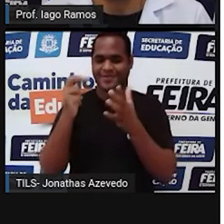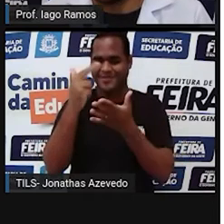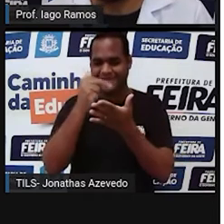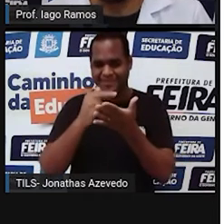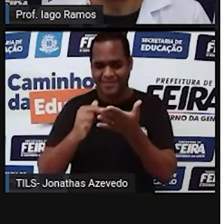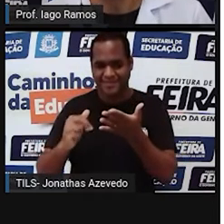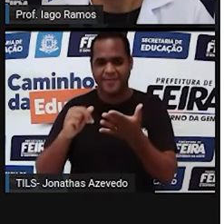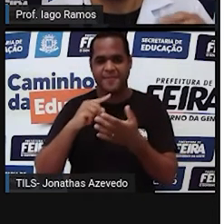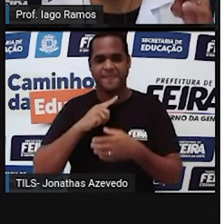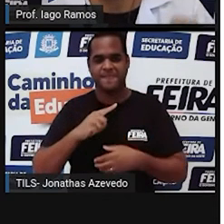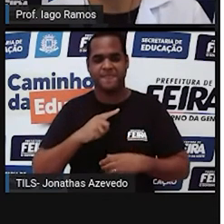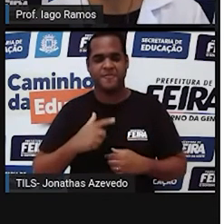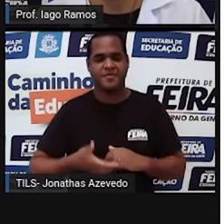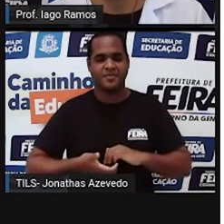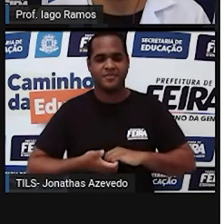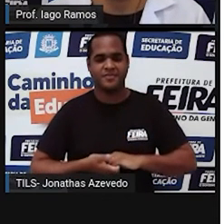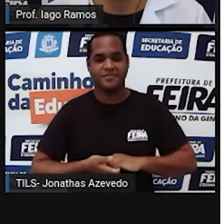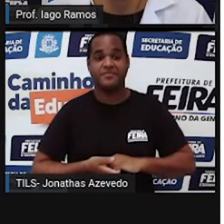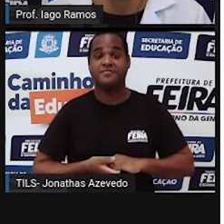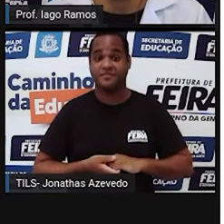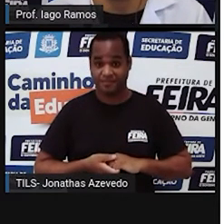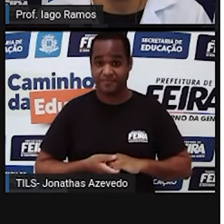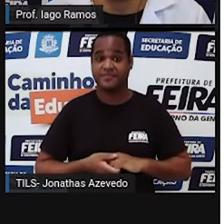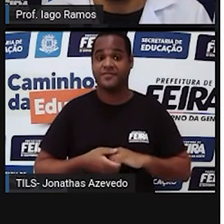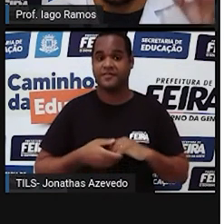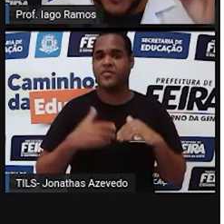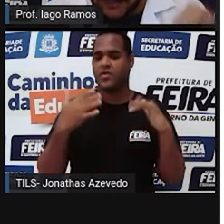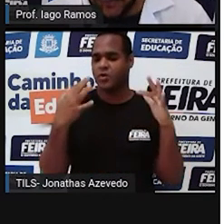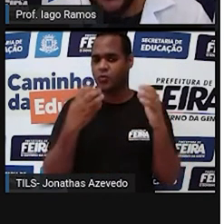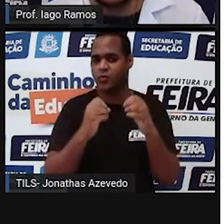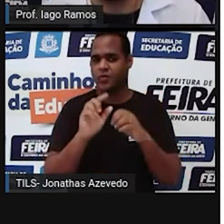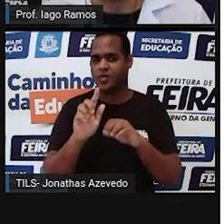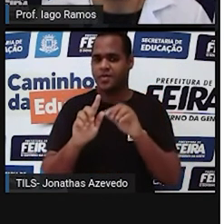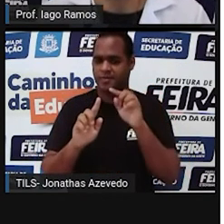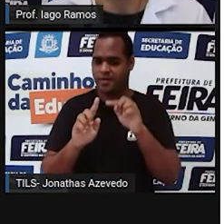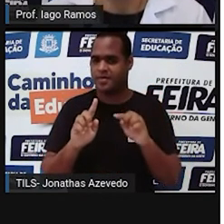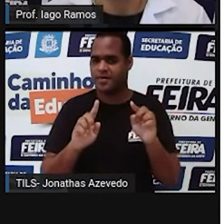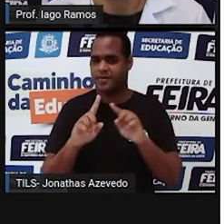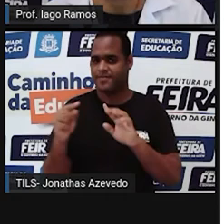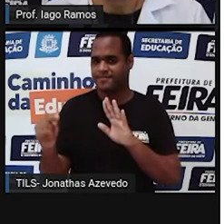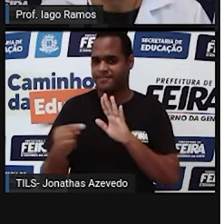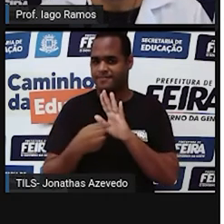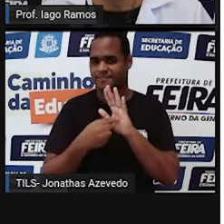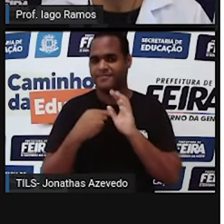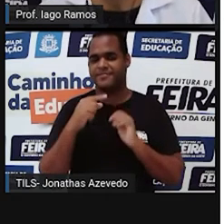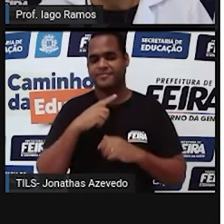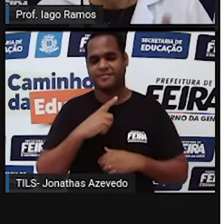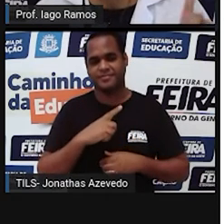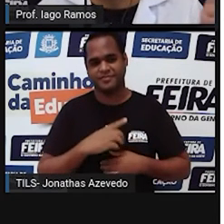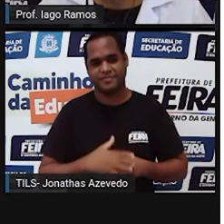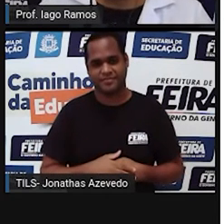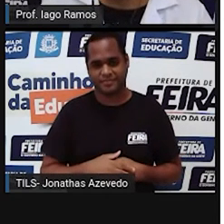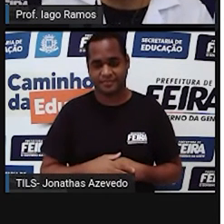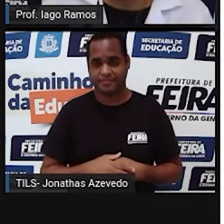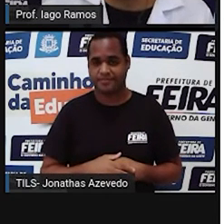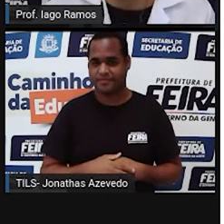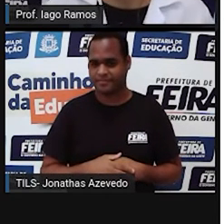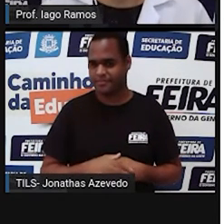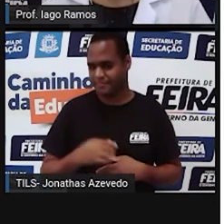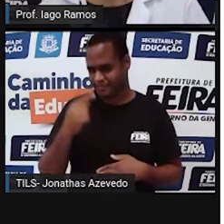ilustrada, certo? Todo gráfico vai ter esse objetivo. Então, ó, sobre